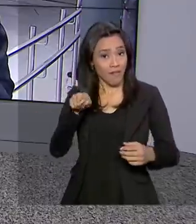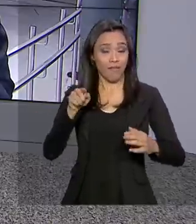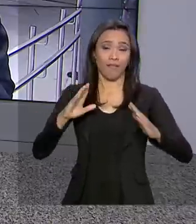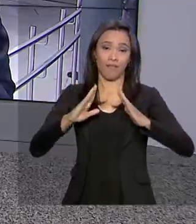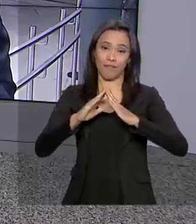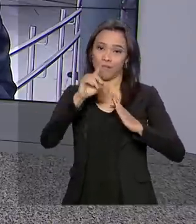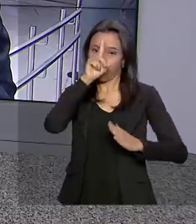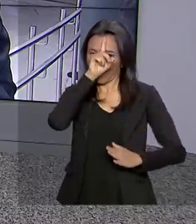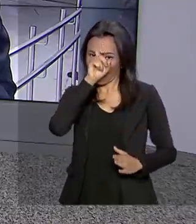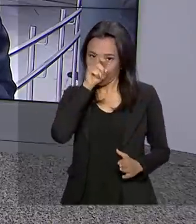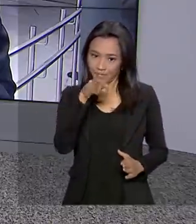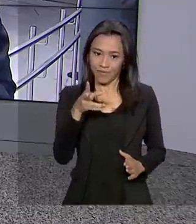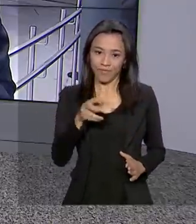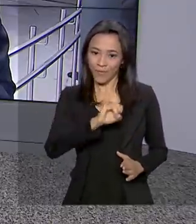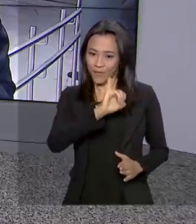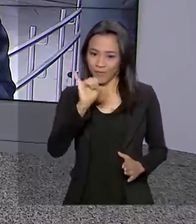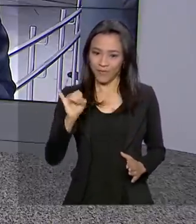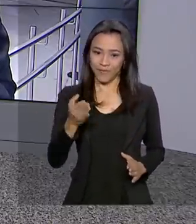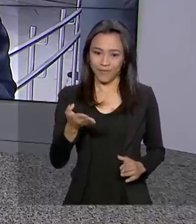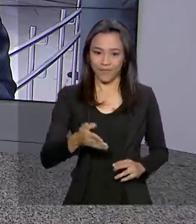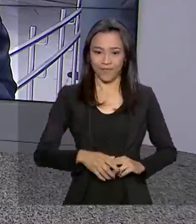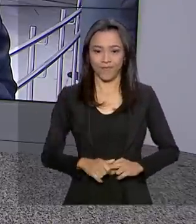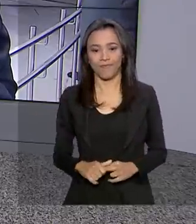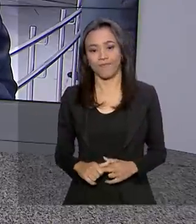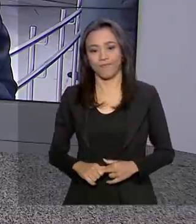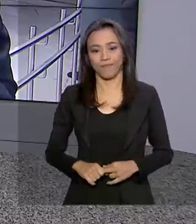Olá, Ricardo.